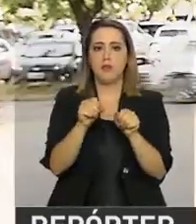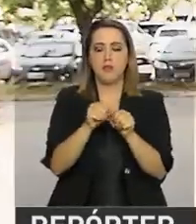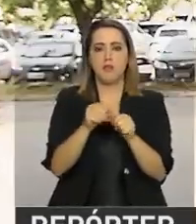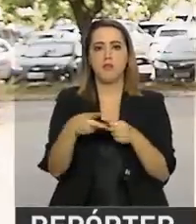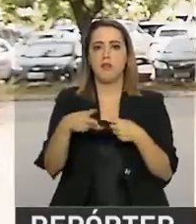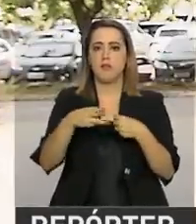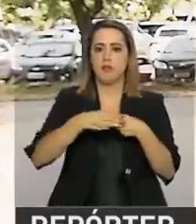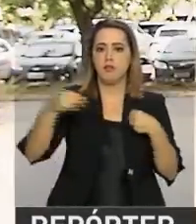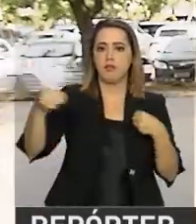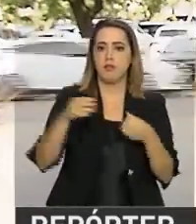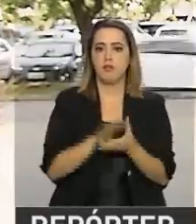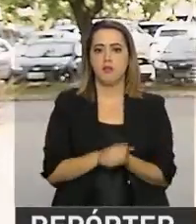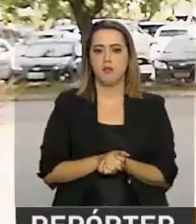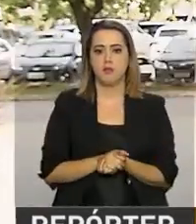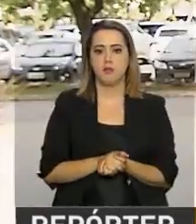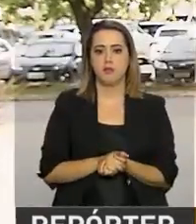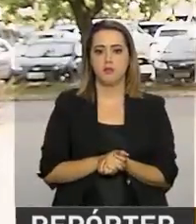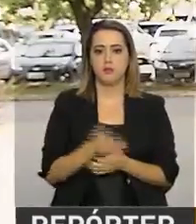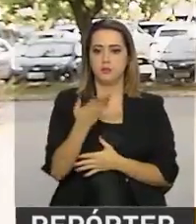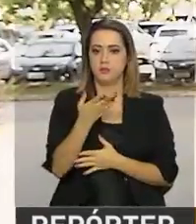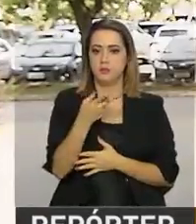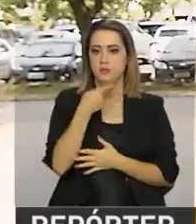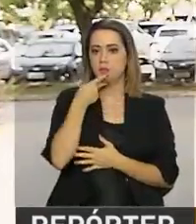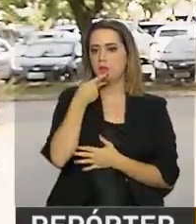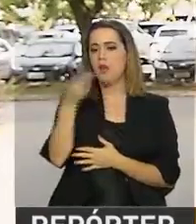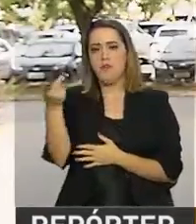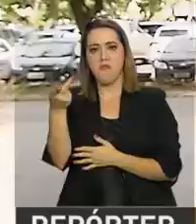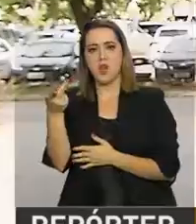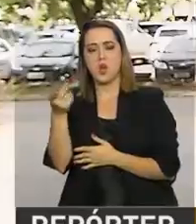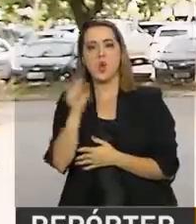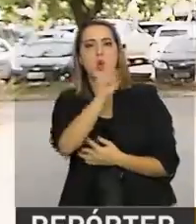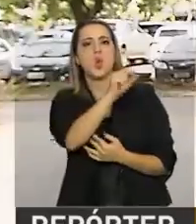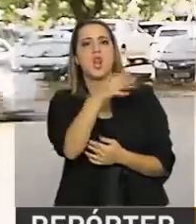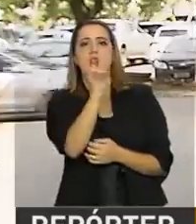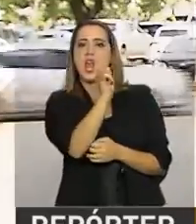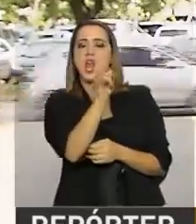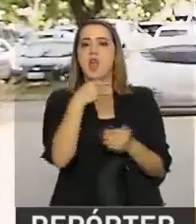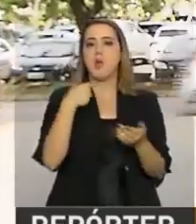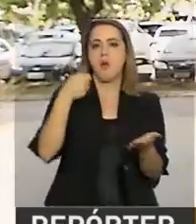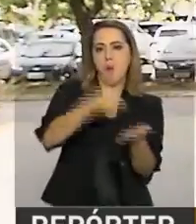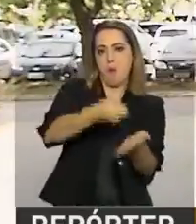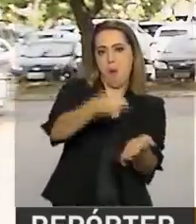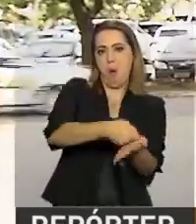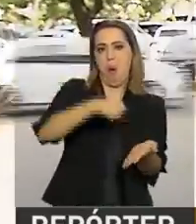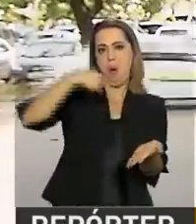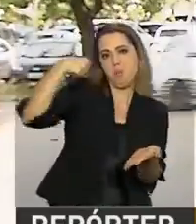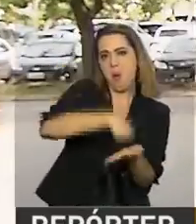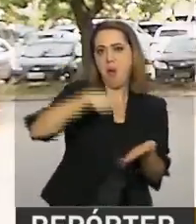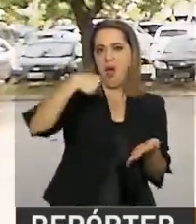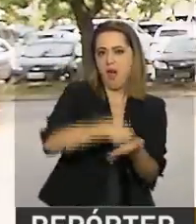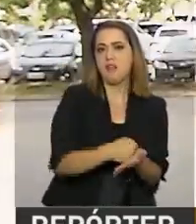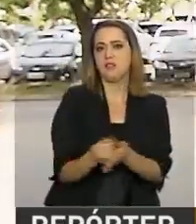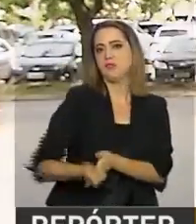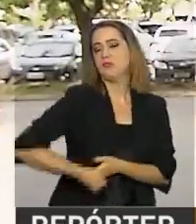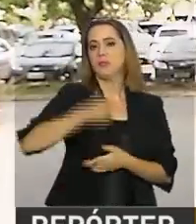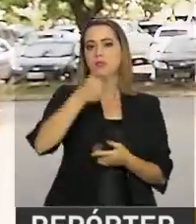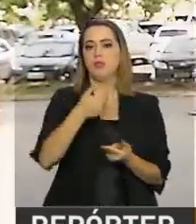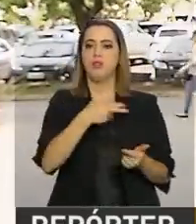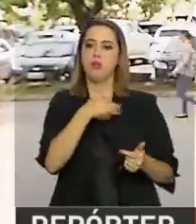aí é falta de porrada, mas falou rindo. E aí, como falou rindo, meio que dizendo que